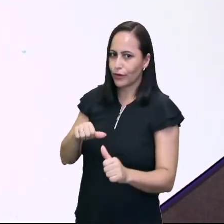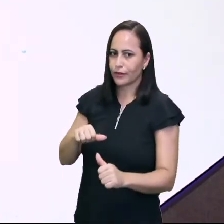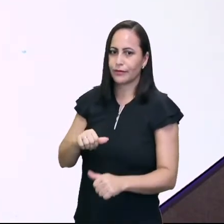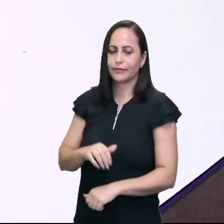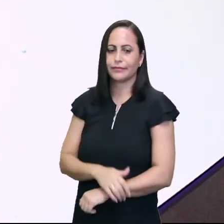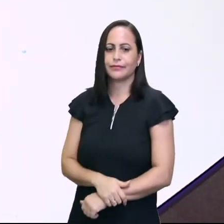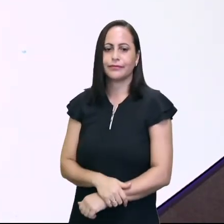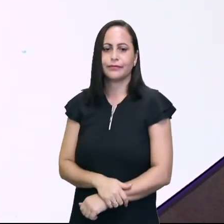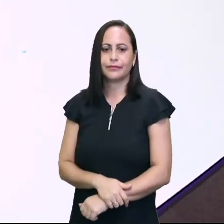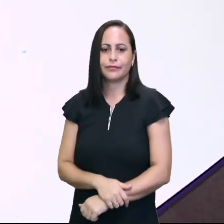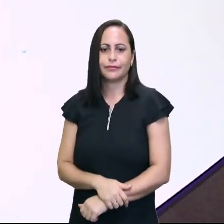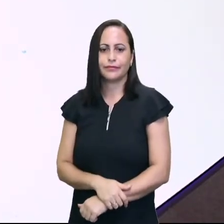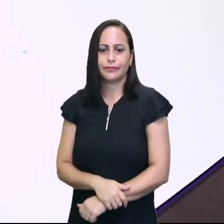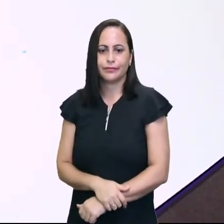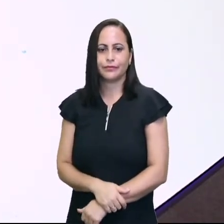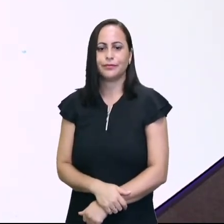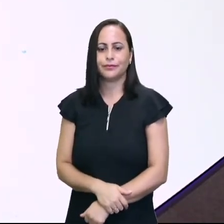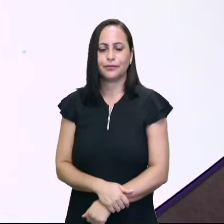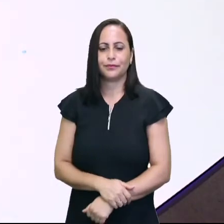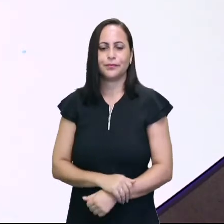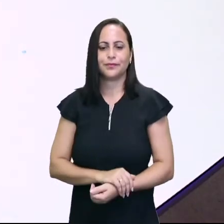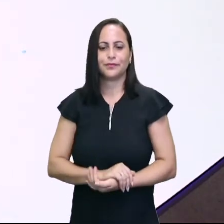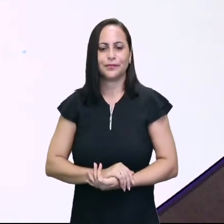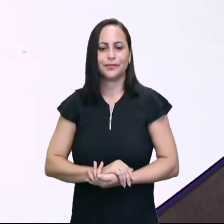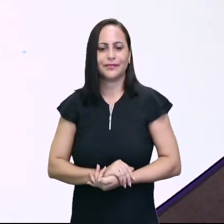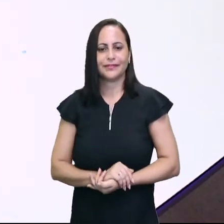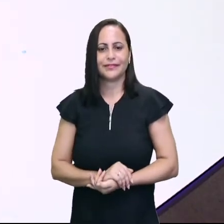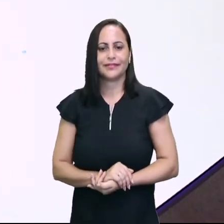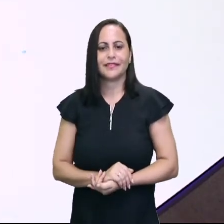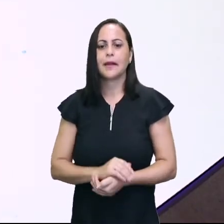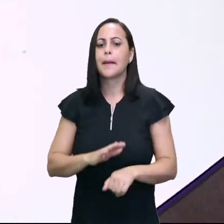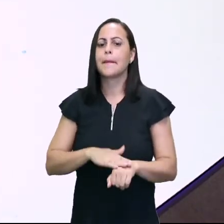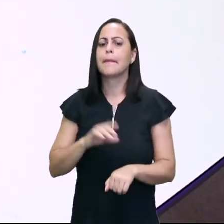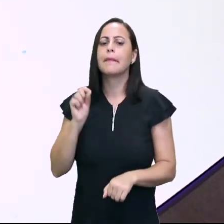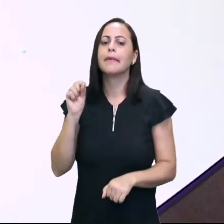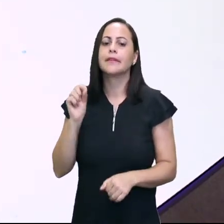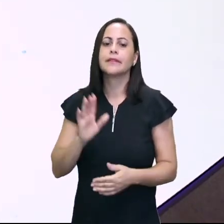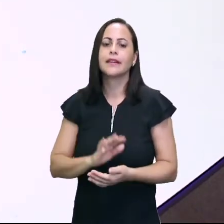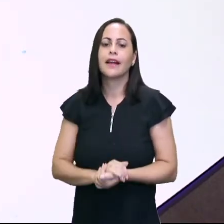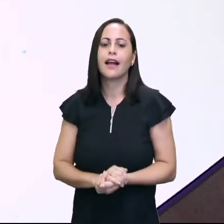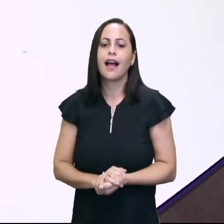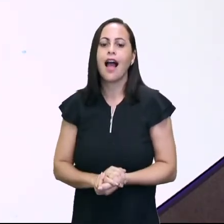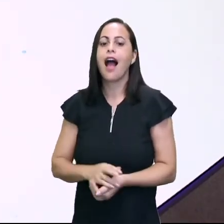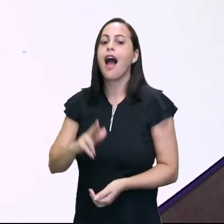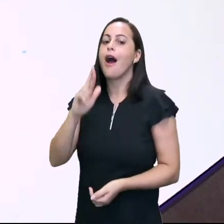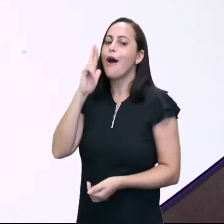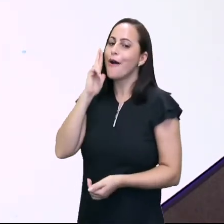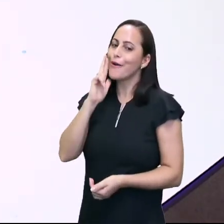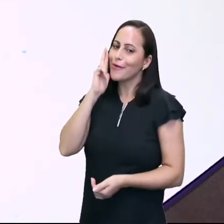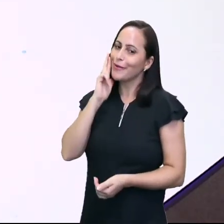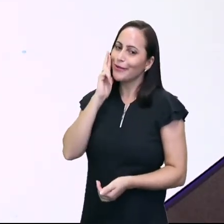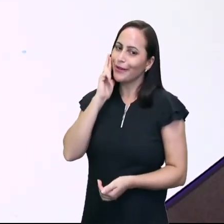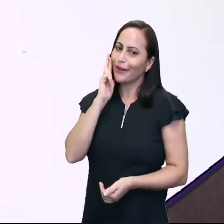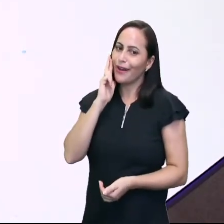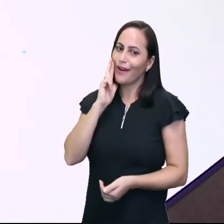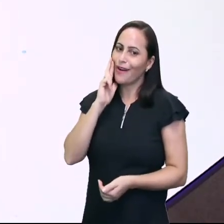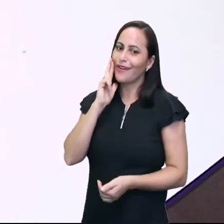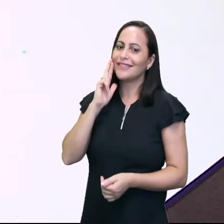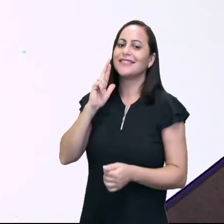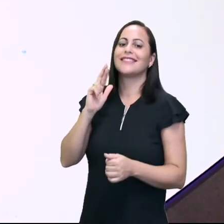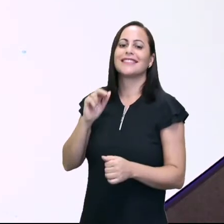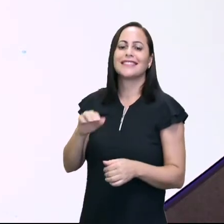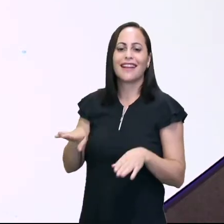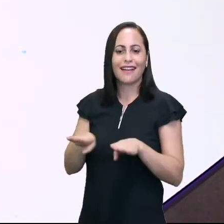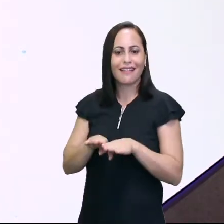vou trocar. Isto. O que mais, Luciene? Deixa eu ver. O rosa tá aqui embaixo e o seu tá